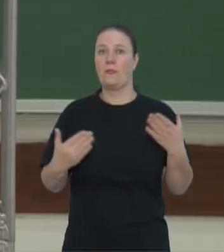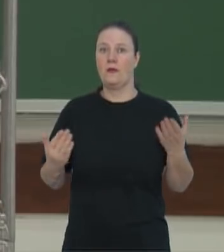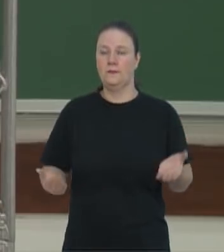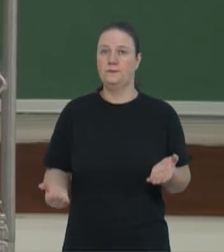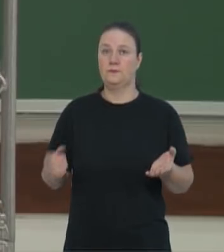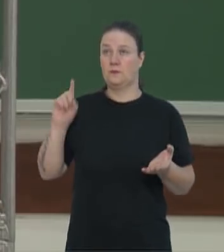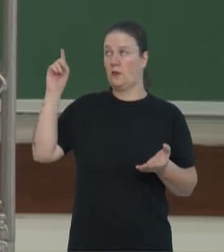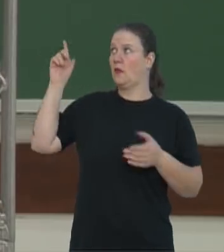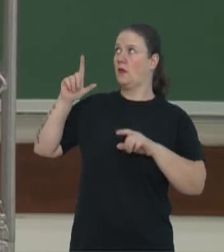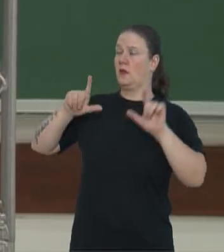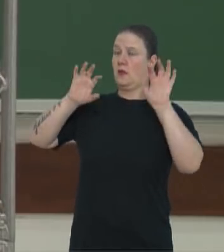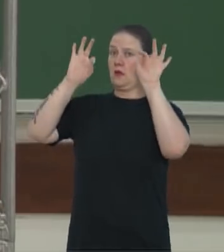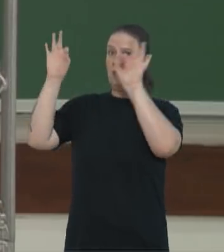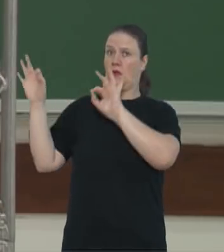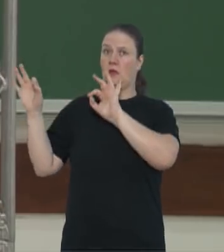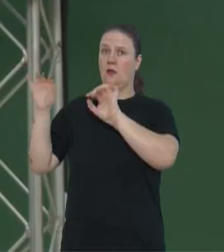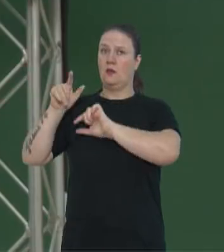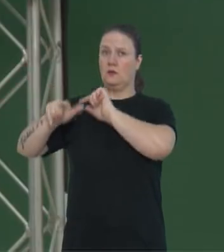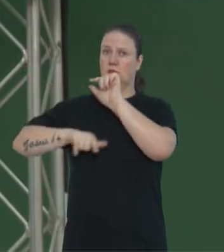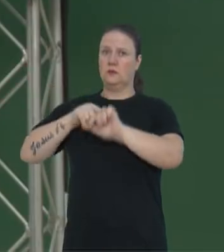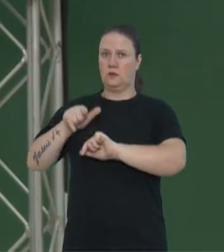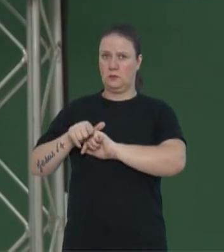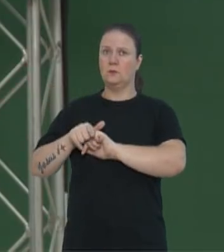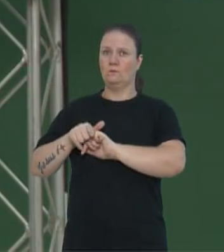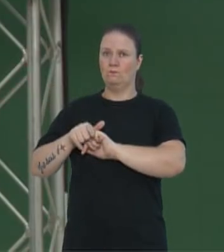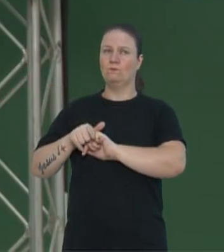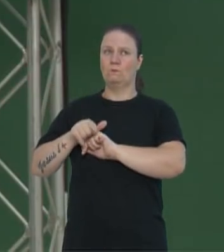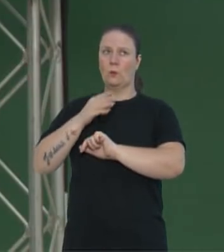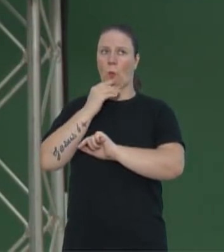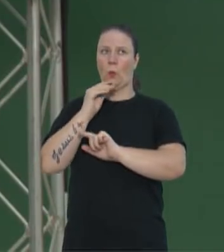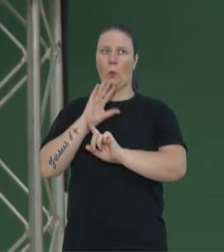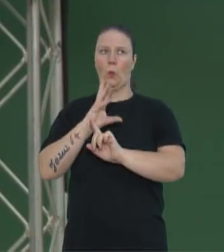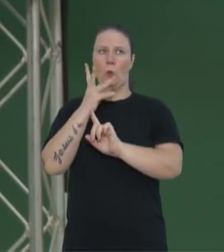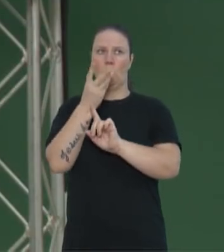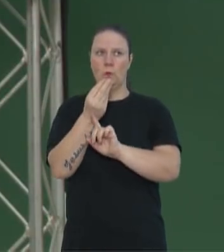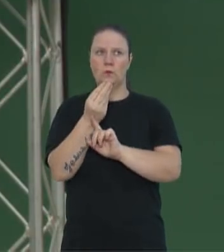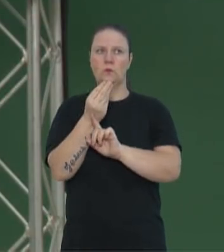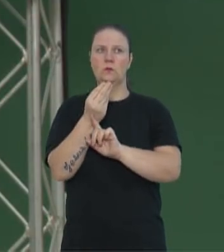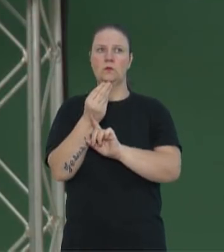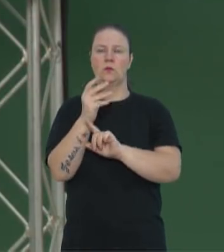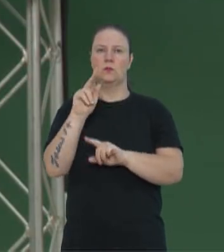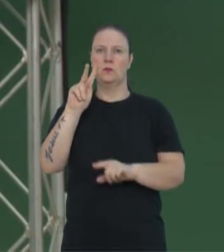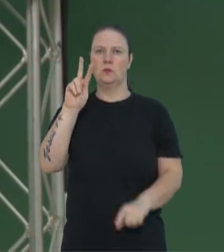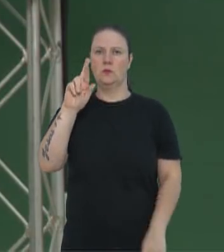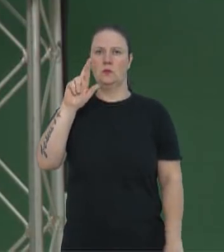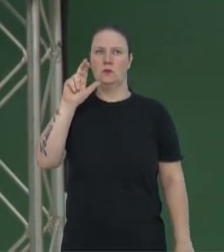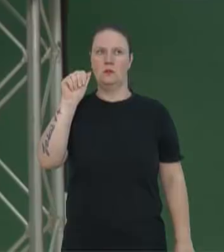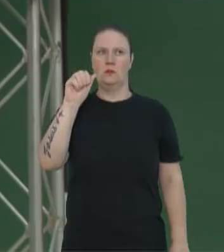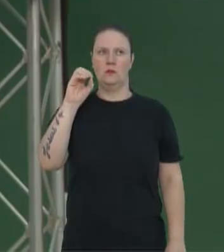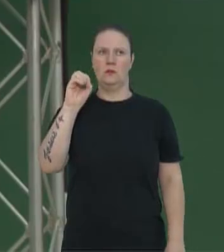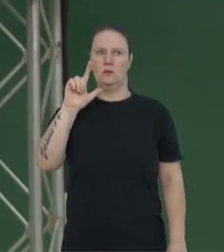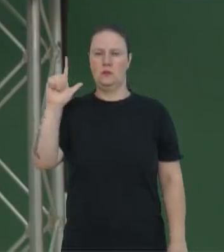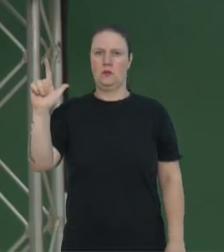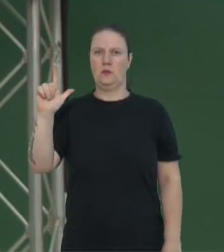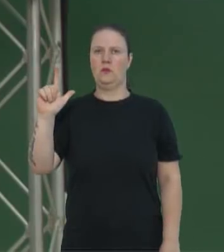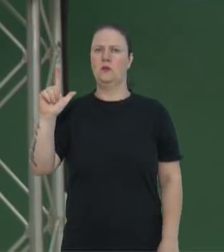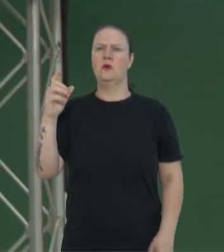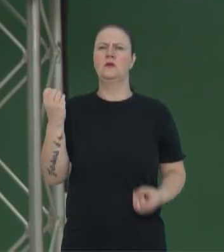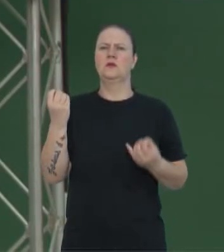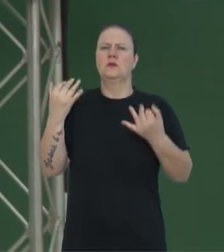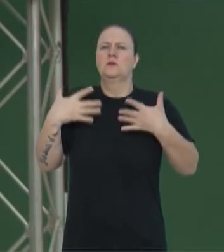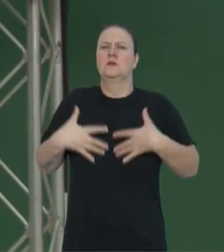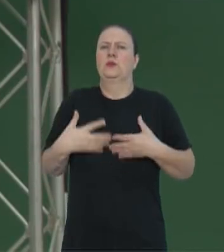este é o trabalho do Hal Hausmann que a gente vai analisar e o motivo pelo qual eu trouxe os assuntos que eu trouxe, né? Falando dessa questão do espírito do